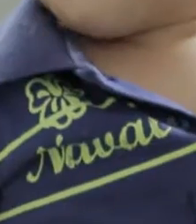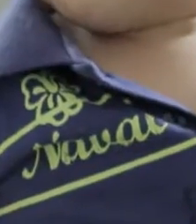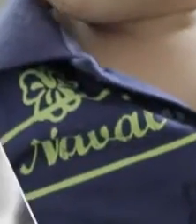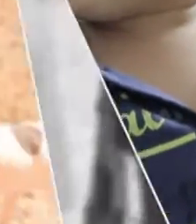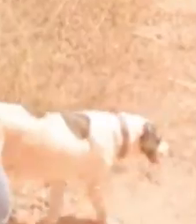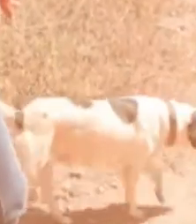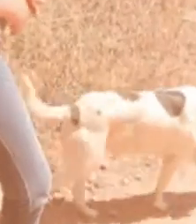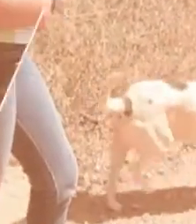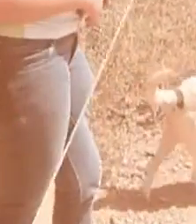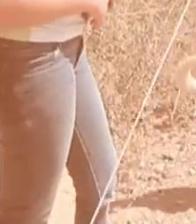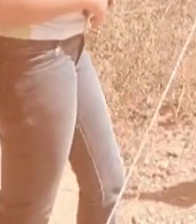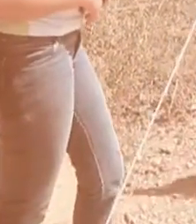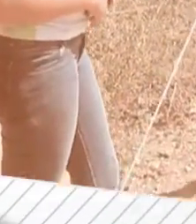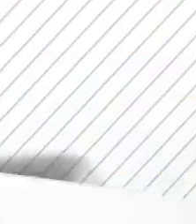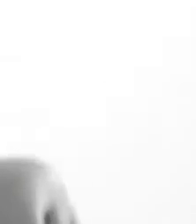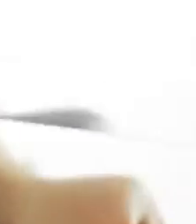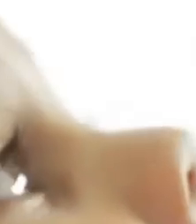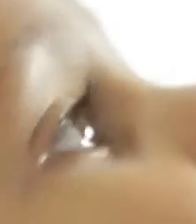Música